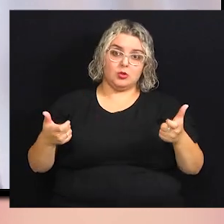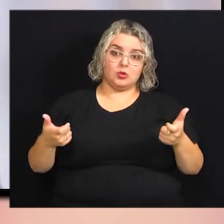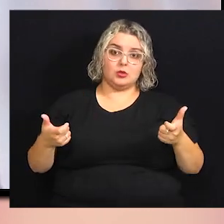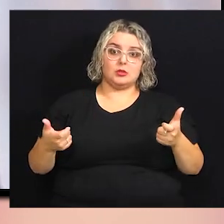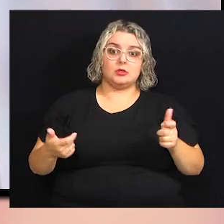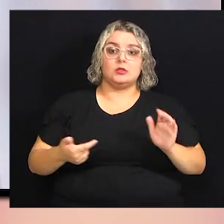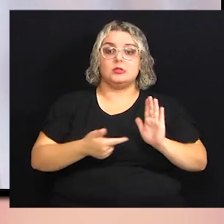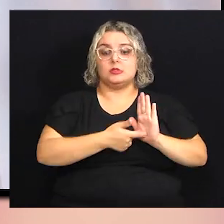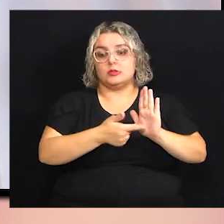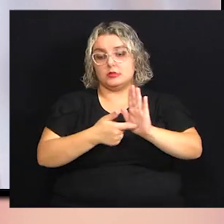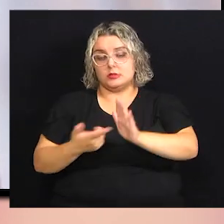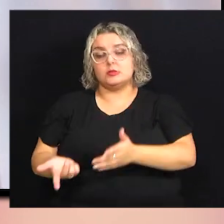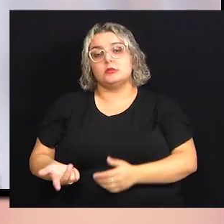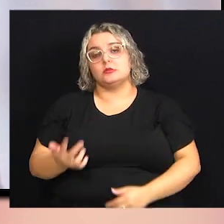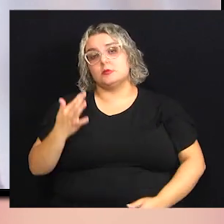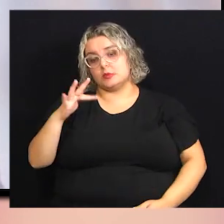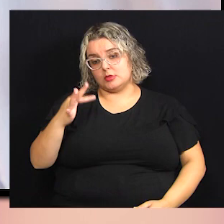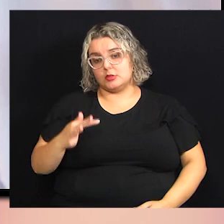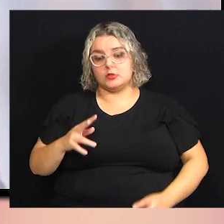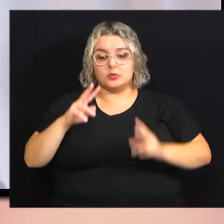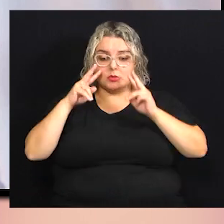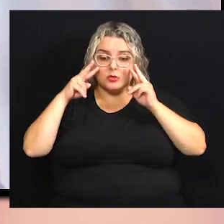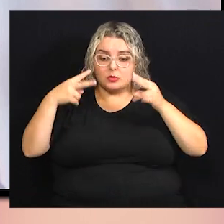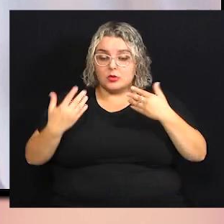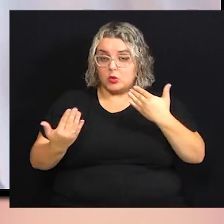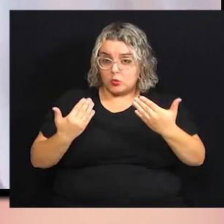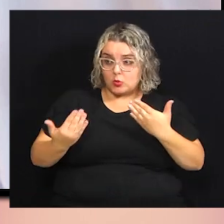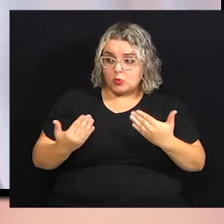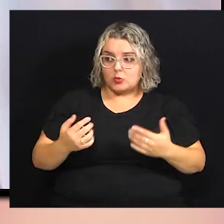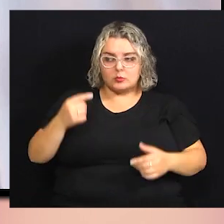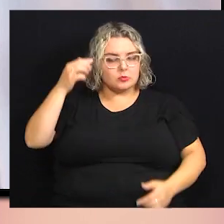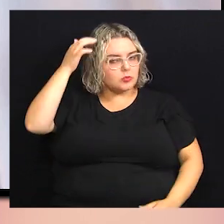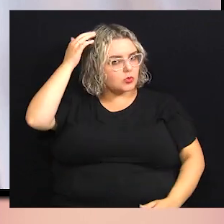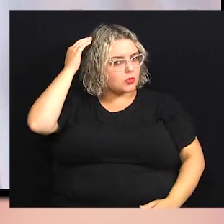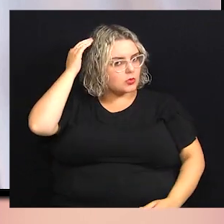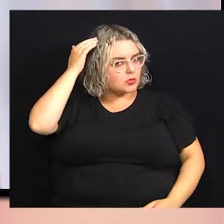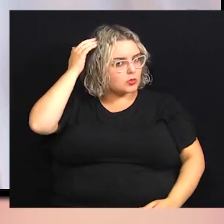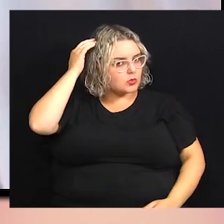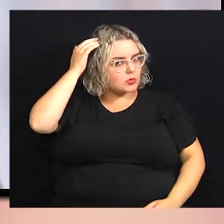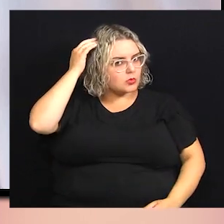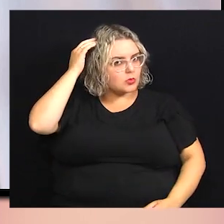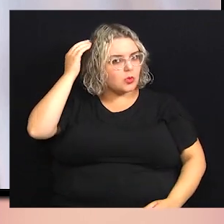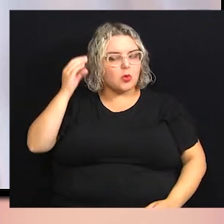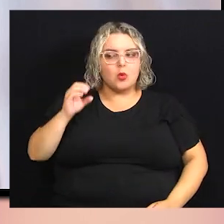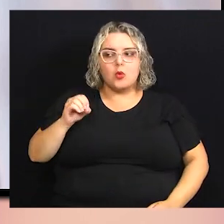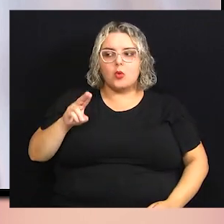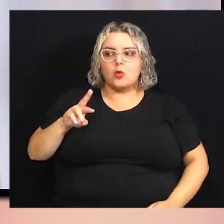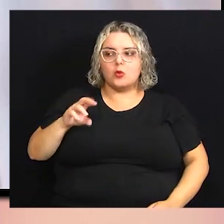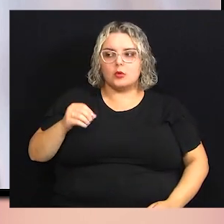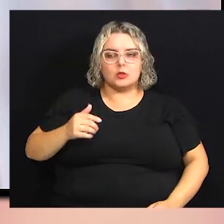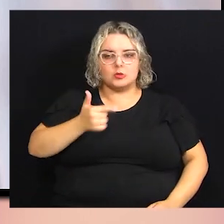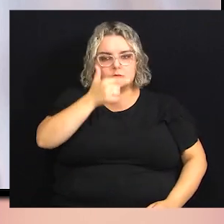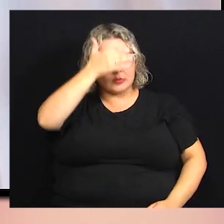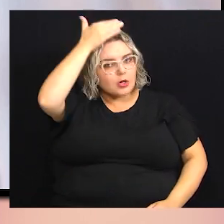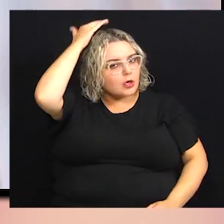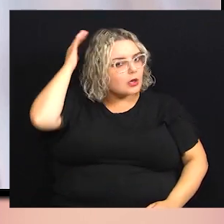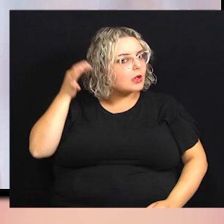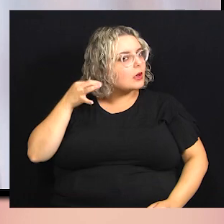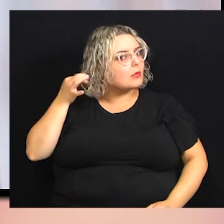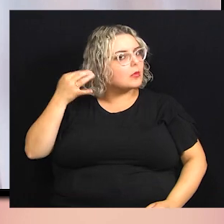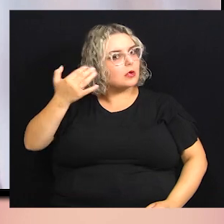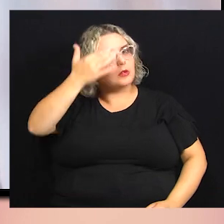o aparecimento dessas lesões. Então, se a gente for olhar comparativamente, couro cabeludo, principalmente para pessoas que são